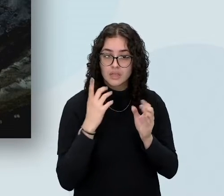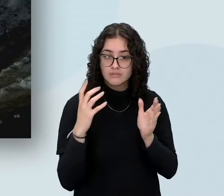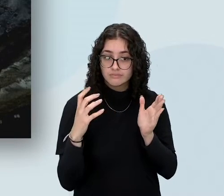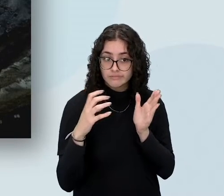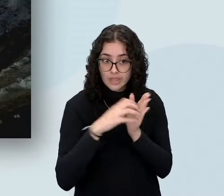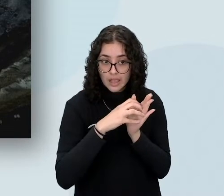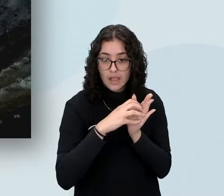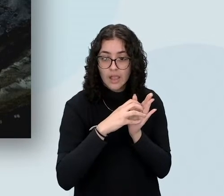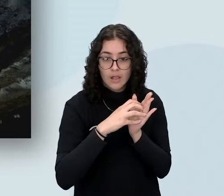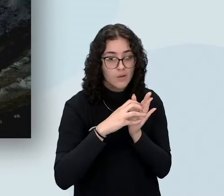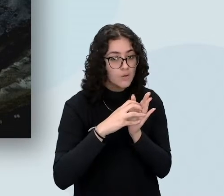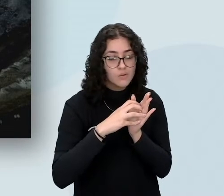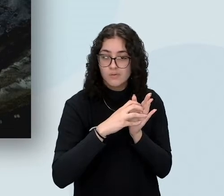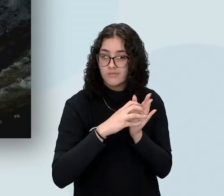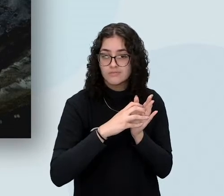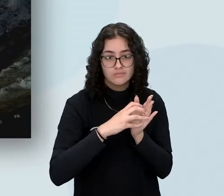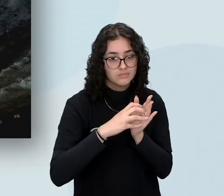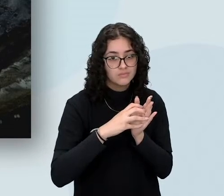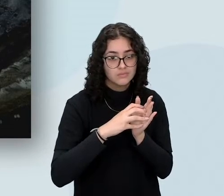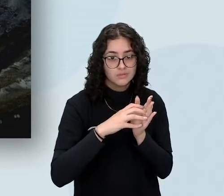e depois ficam todas